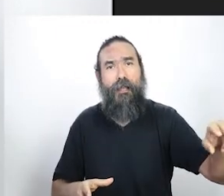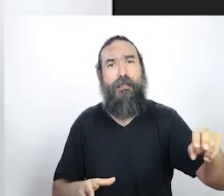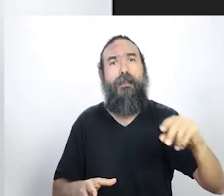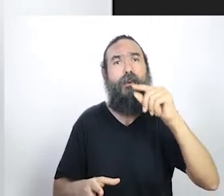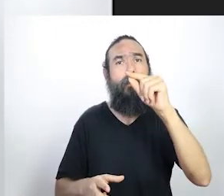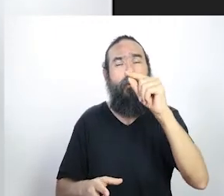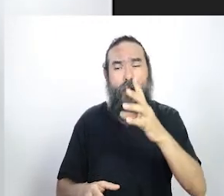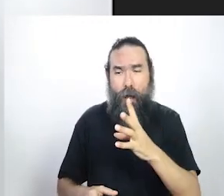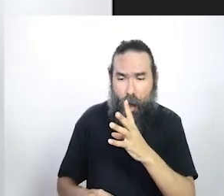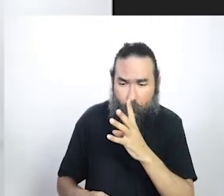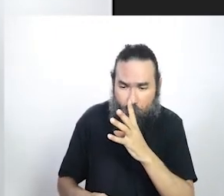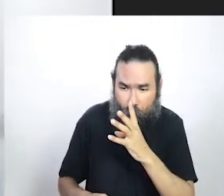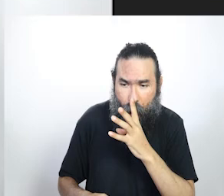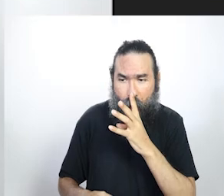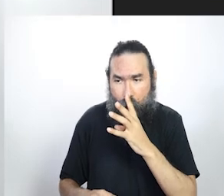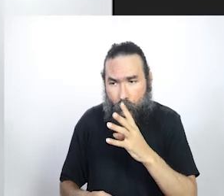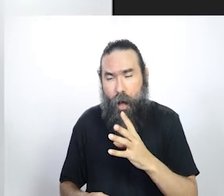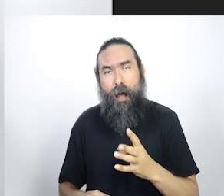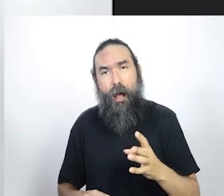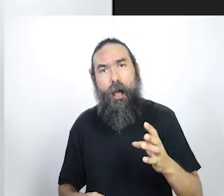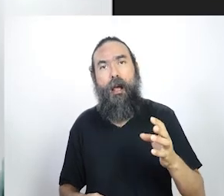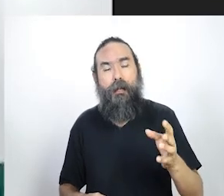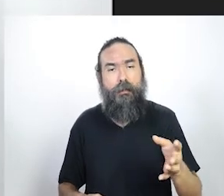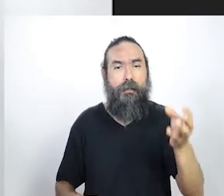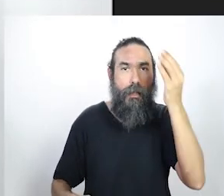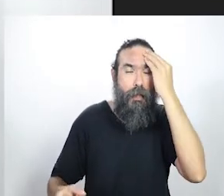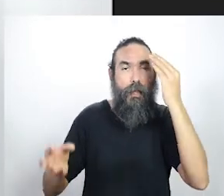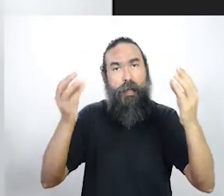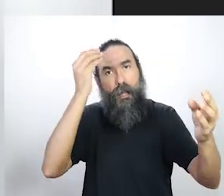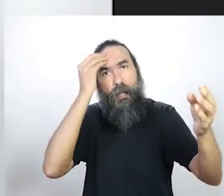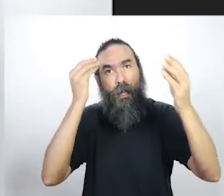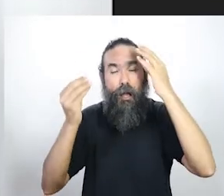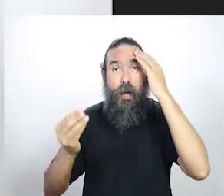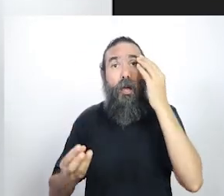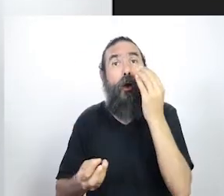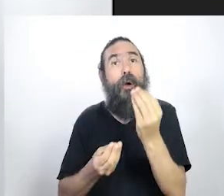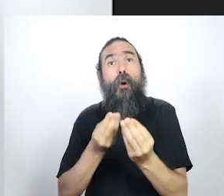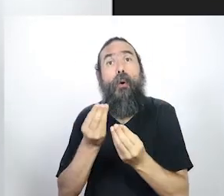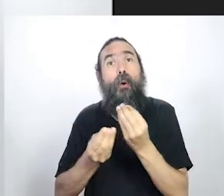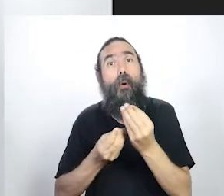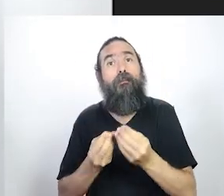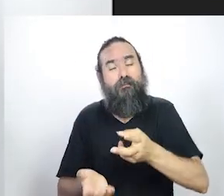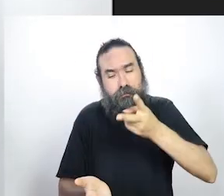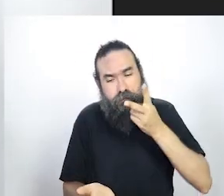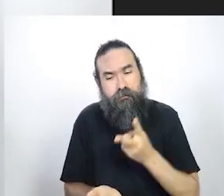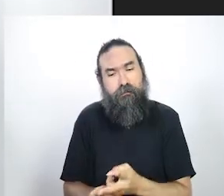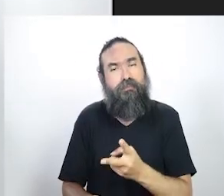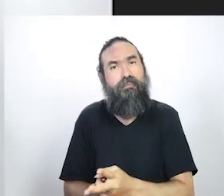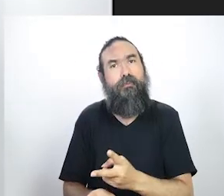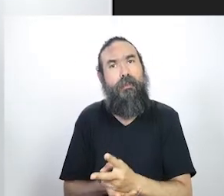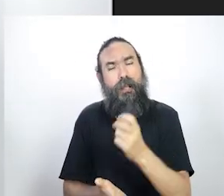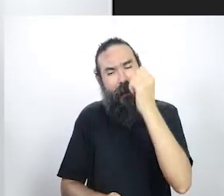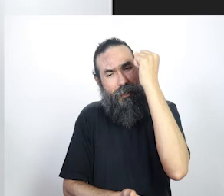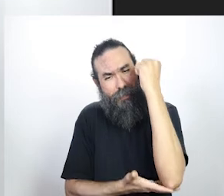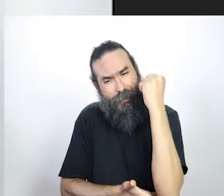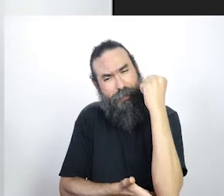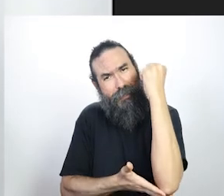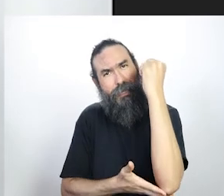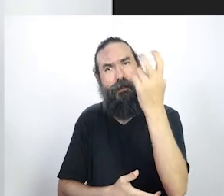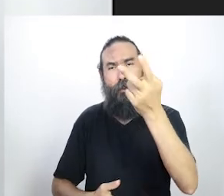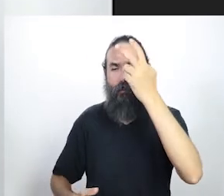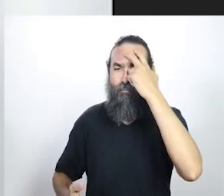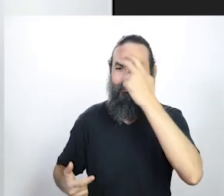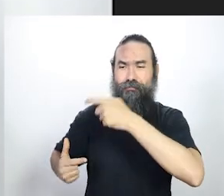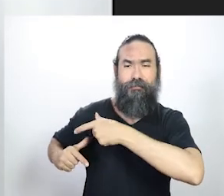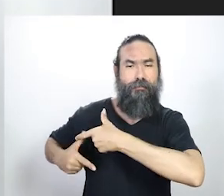para estar verificando e reconhecendo como é que ainda resiste esse povo, né? Esse saber aí